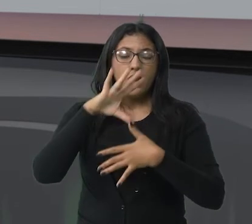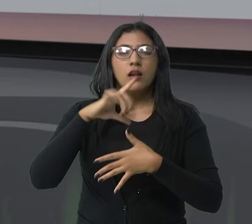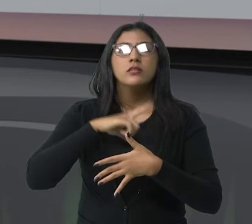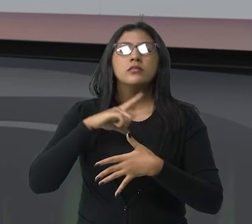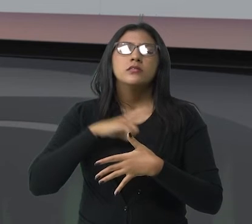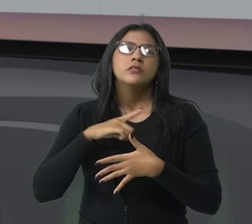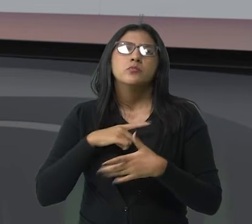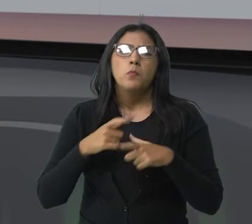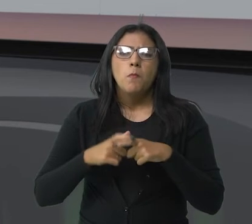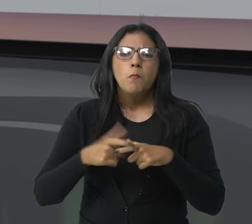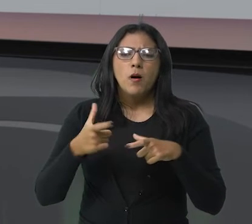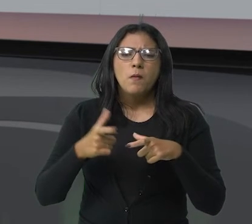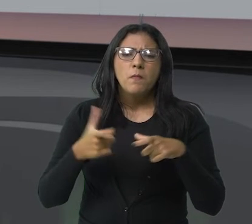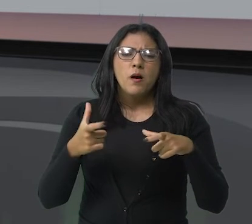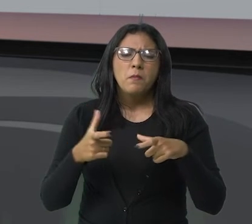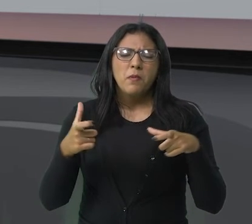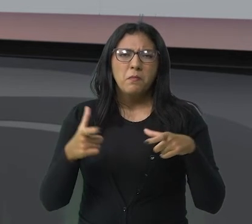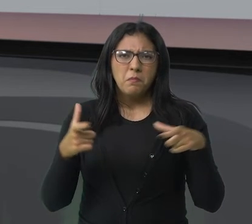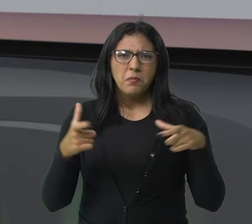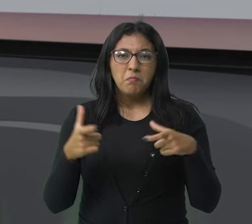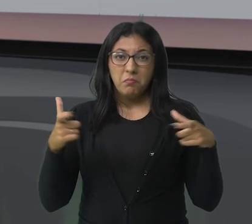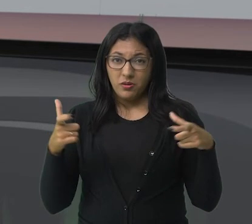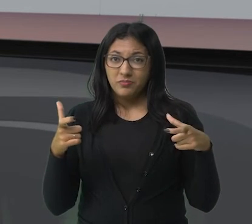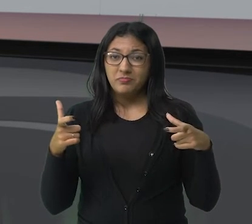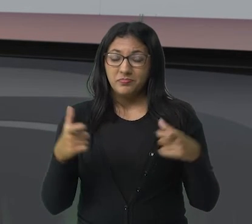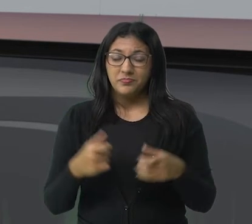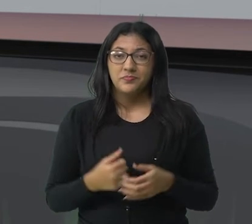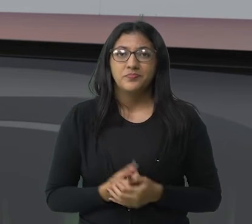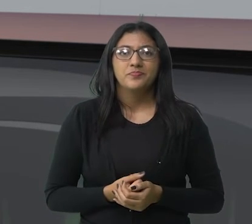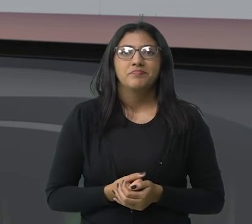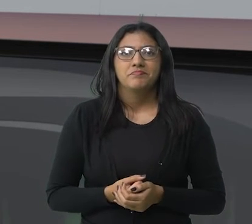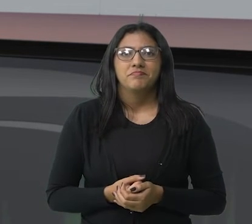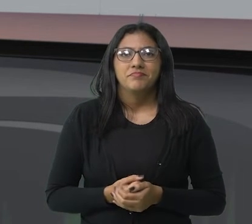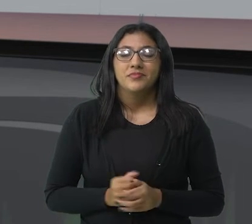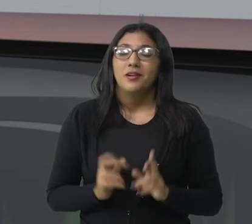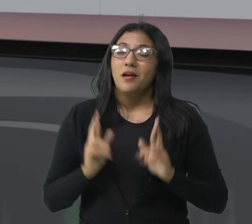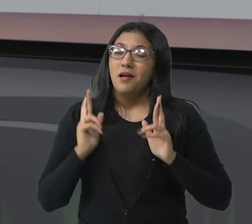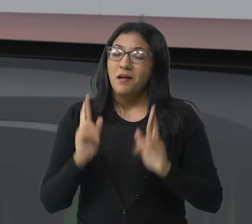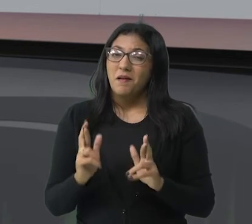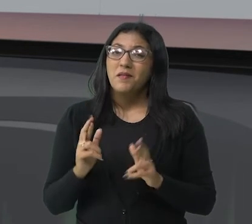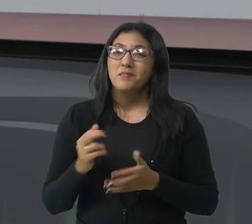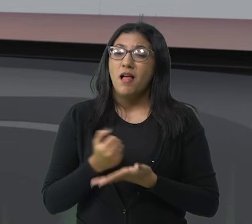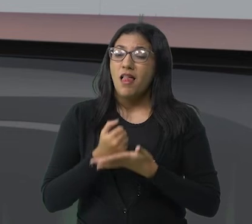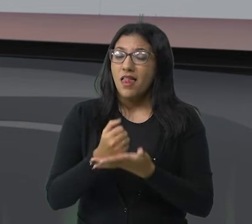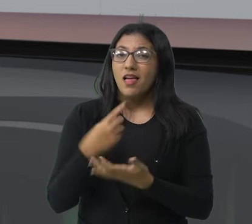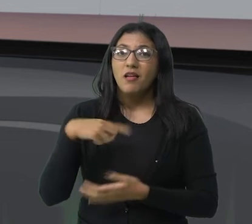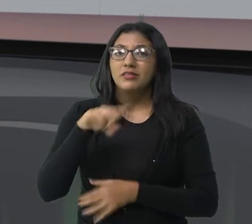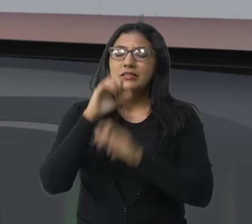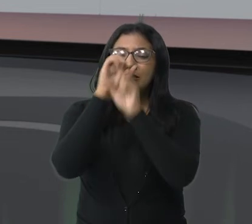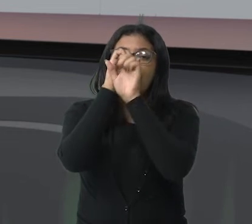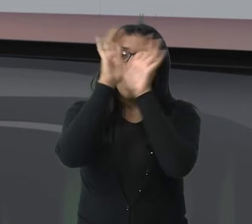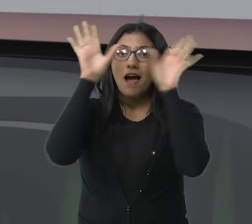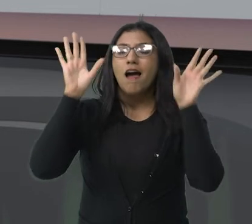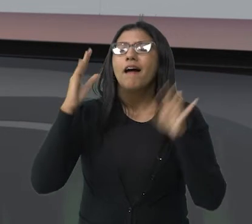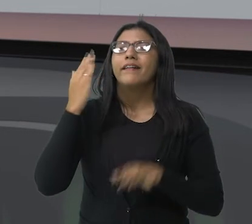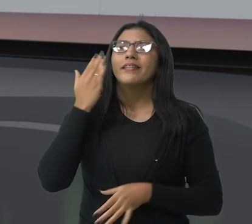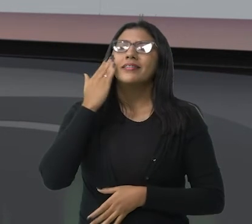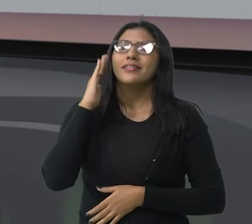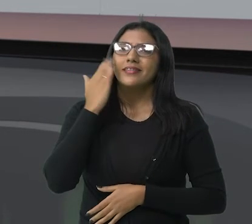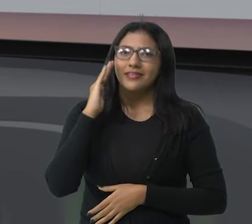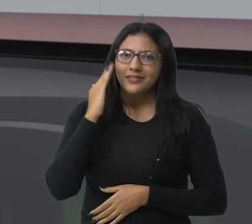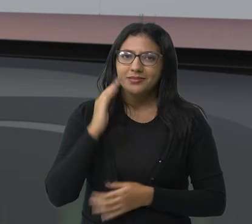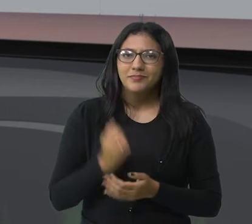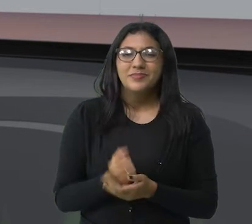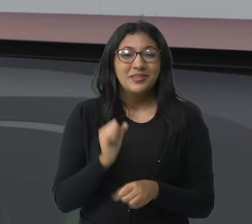aumentou consideravelmente. Bem, eu espero ter ajudado a esclarecer o que foi o Tratado de Madrid e